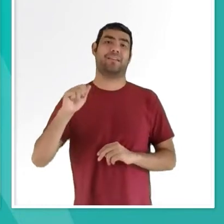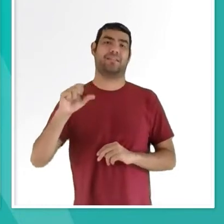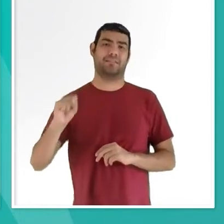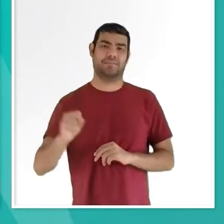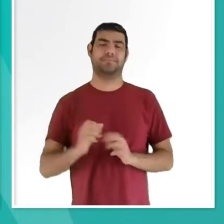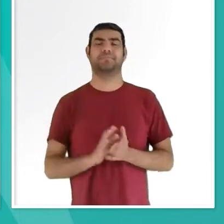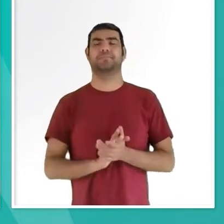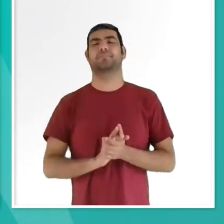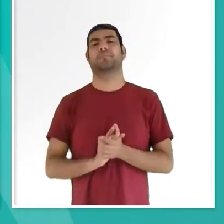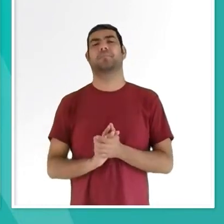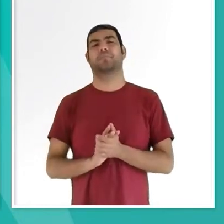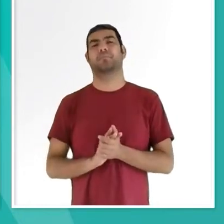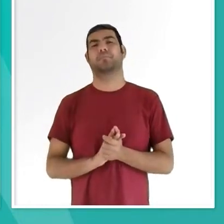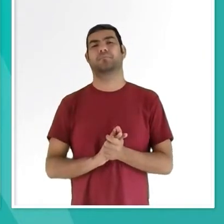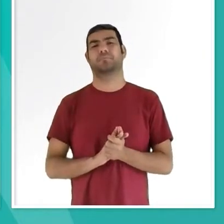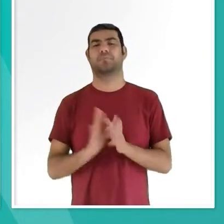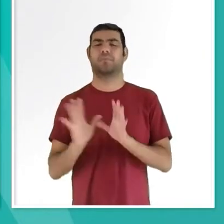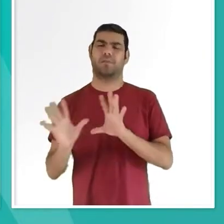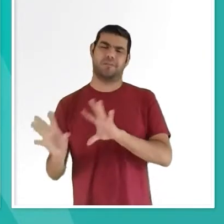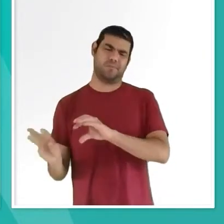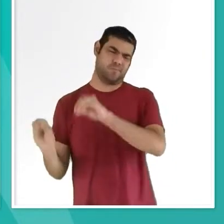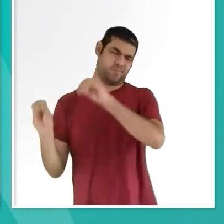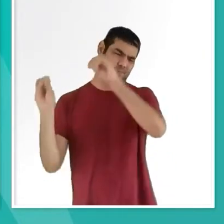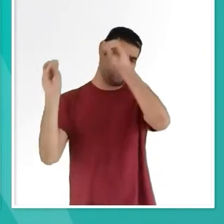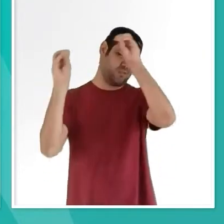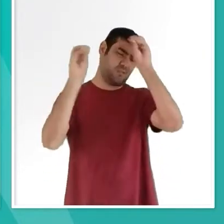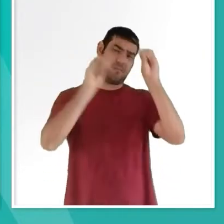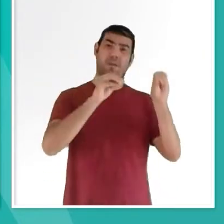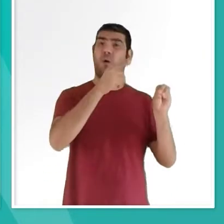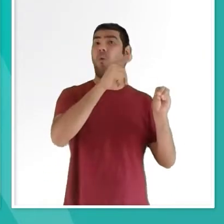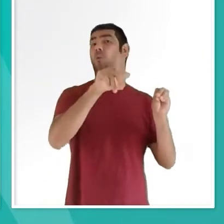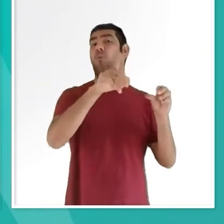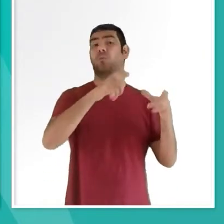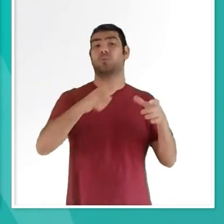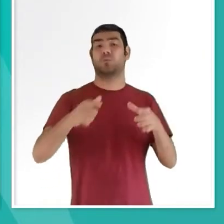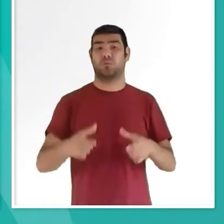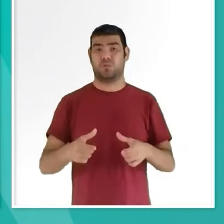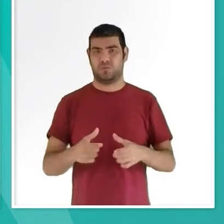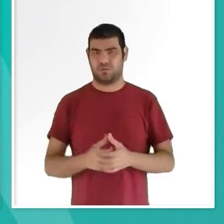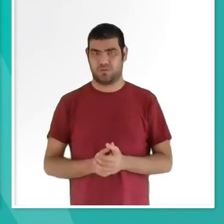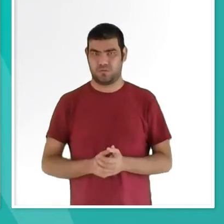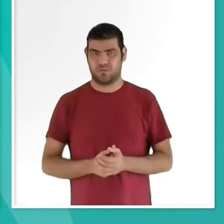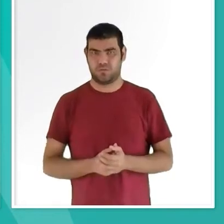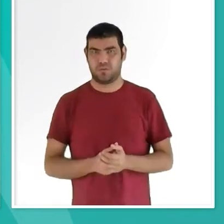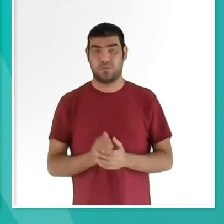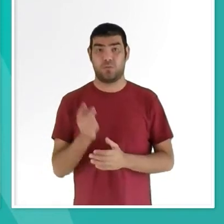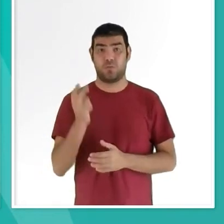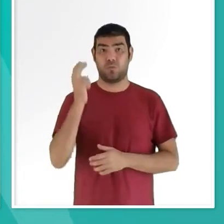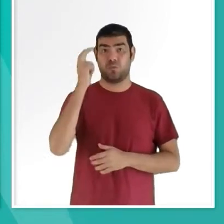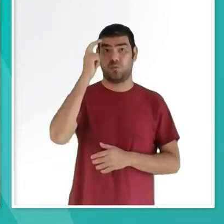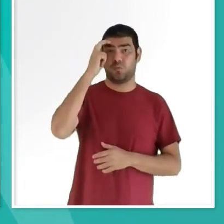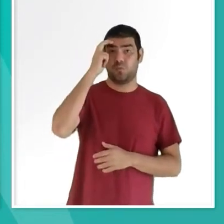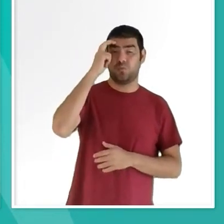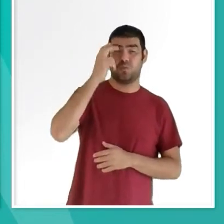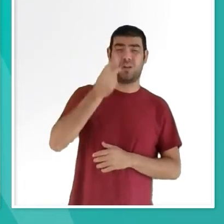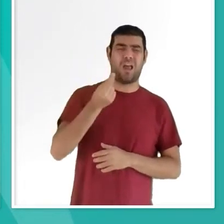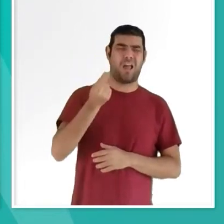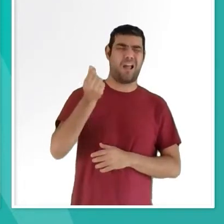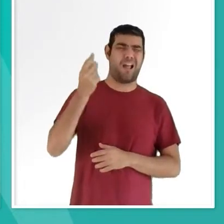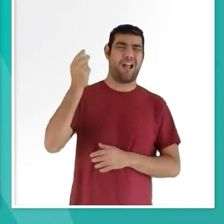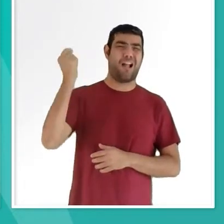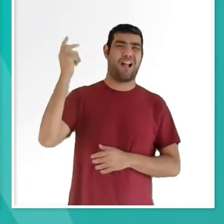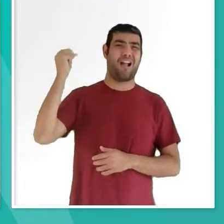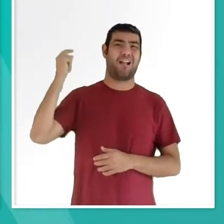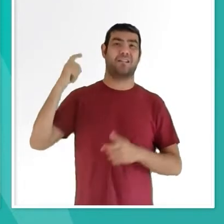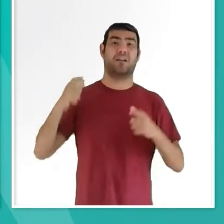daqui da América, indo para outro continente, nas culturas milenares lá da China,